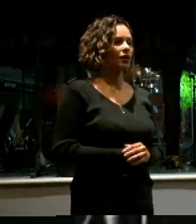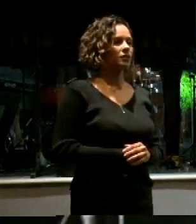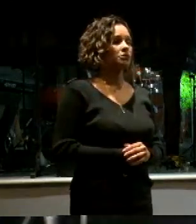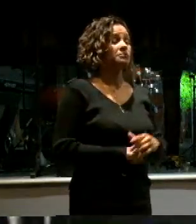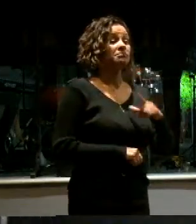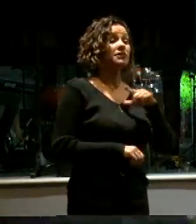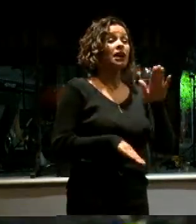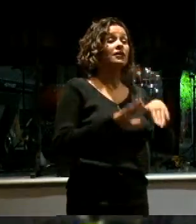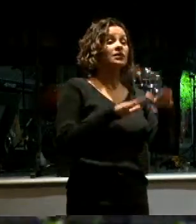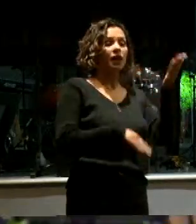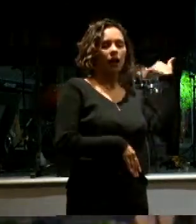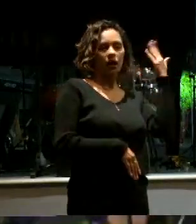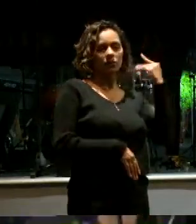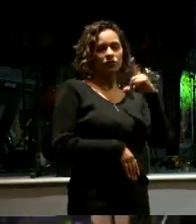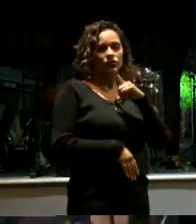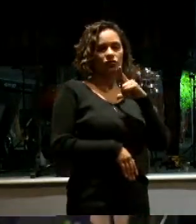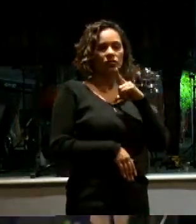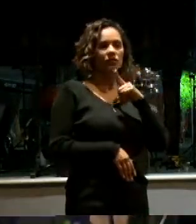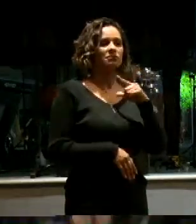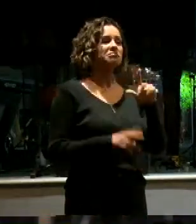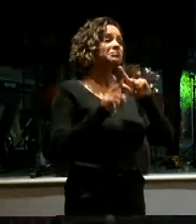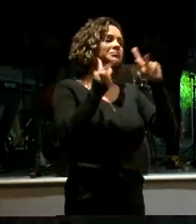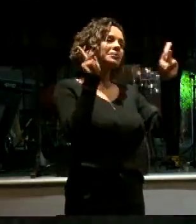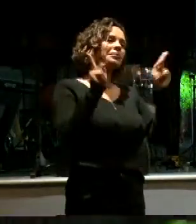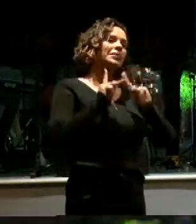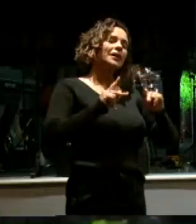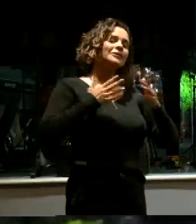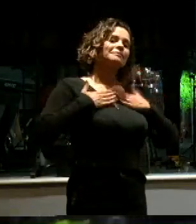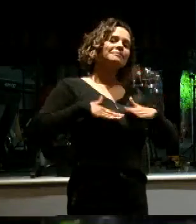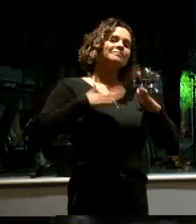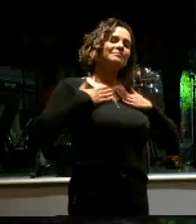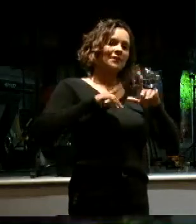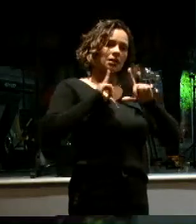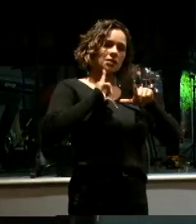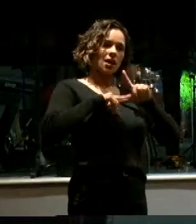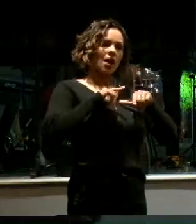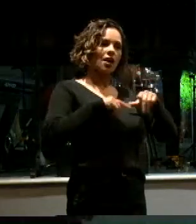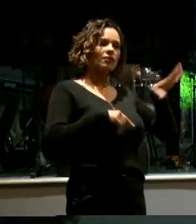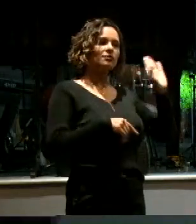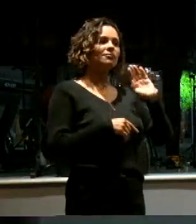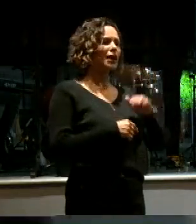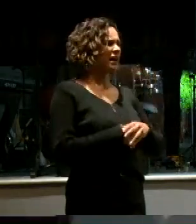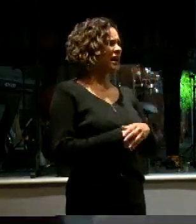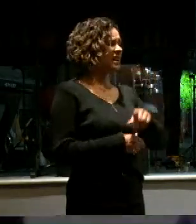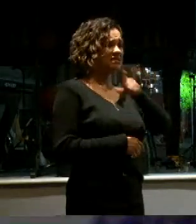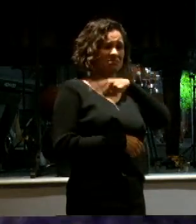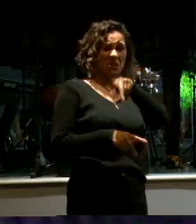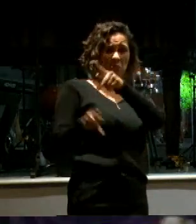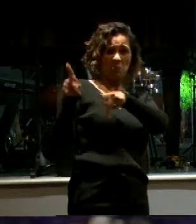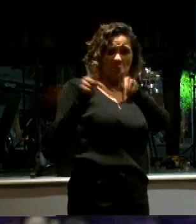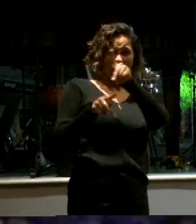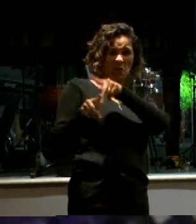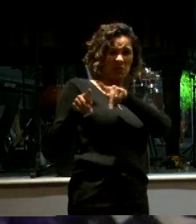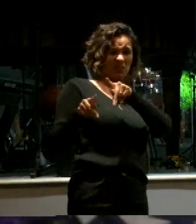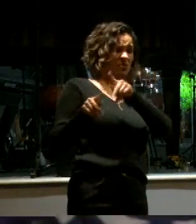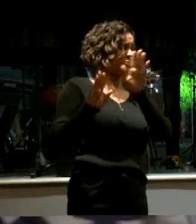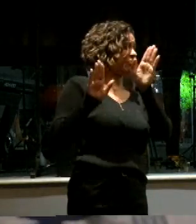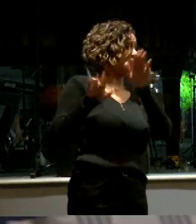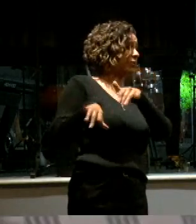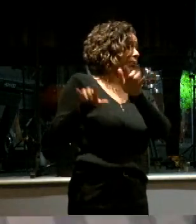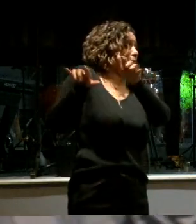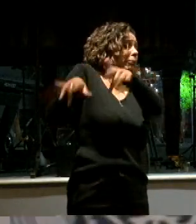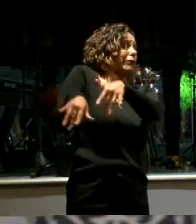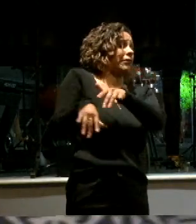palácio. Ah, aqueles exércitos ali não estão com nada. Vou mandar meu segundo escalão. Ficou passeando